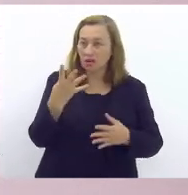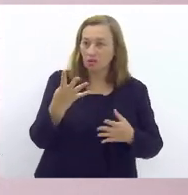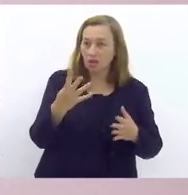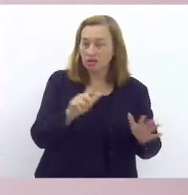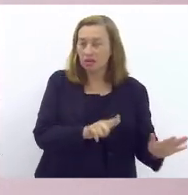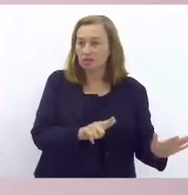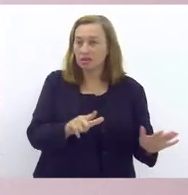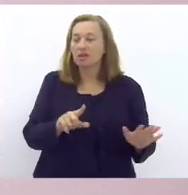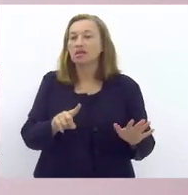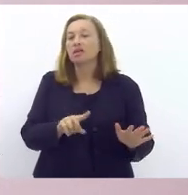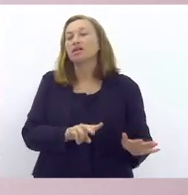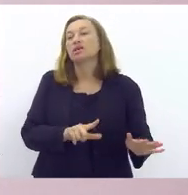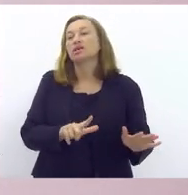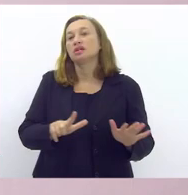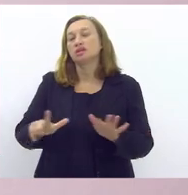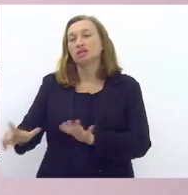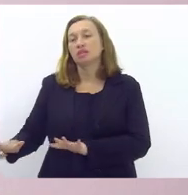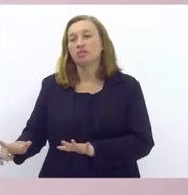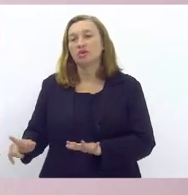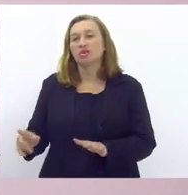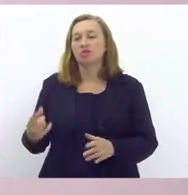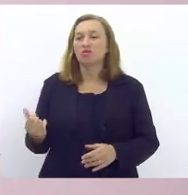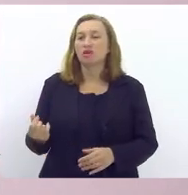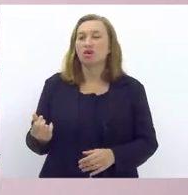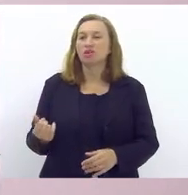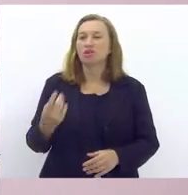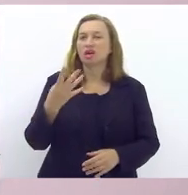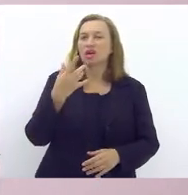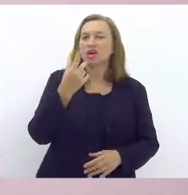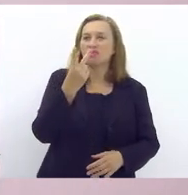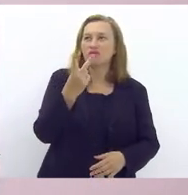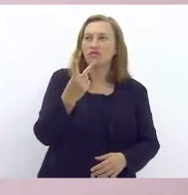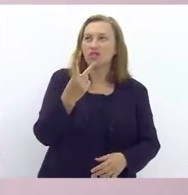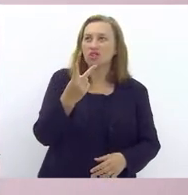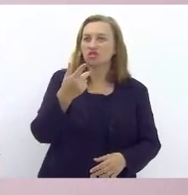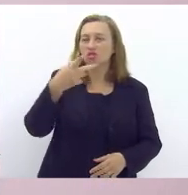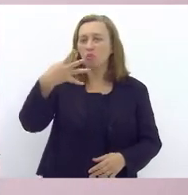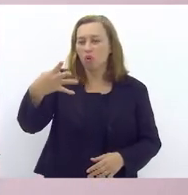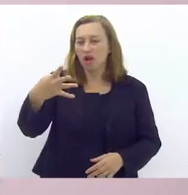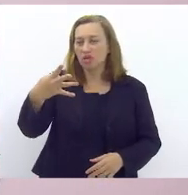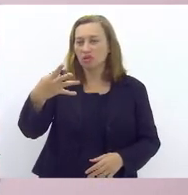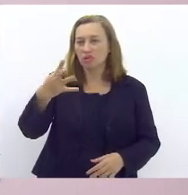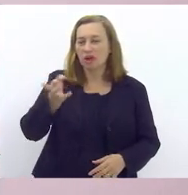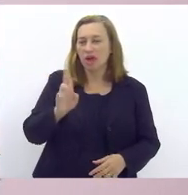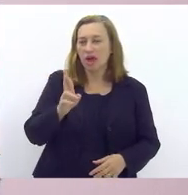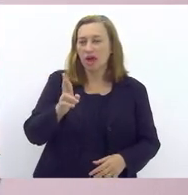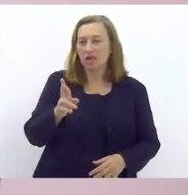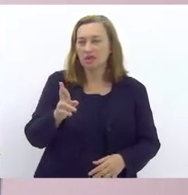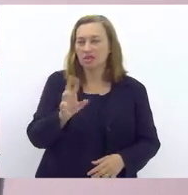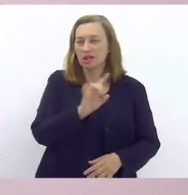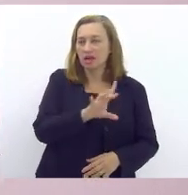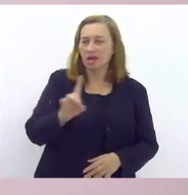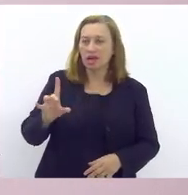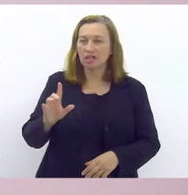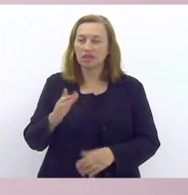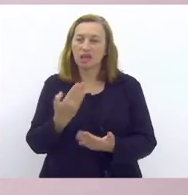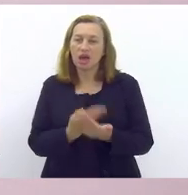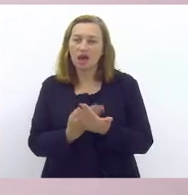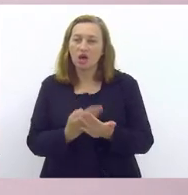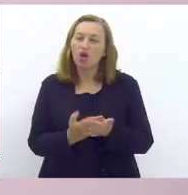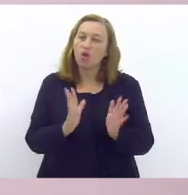a gente encontra um valor de cerca de R$ 24,00 hora-aula, em média. Hoje, em